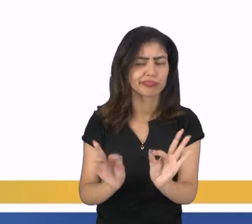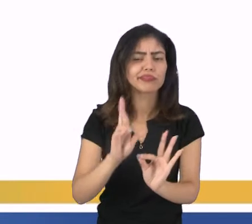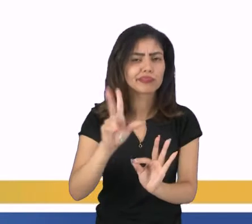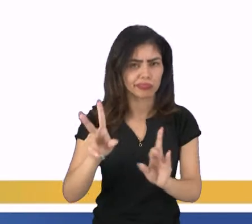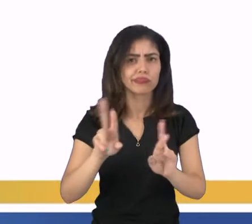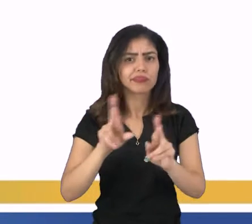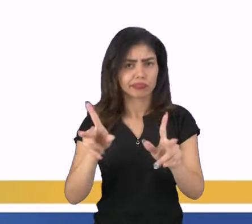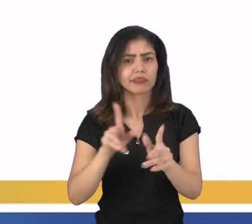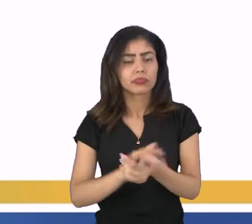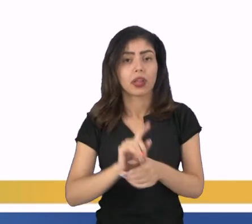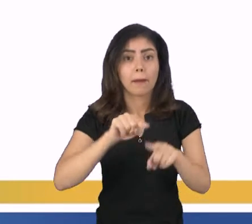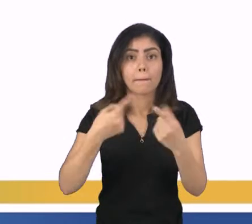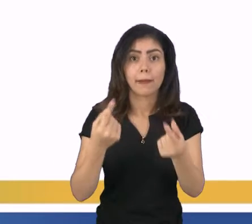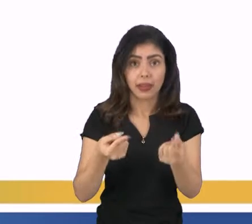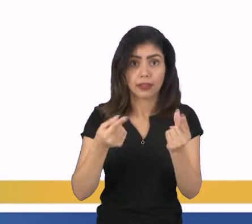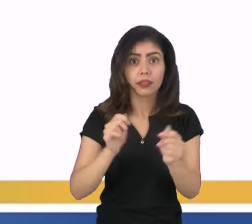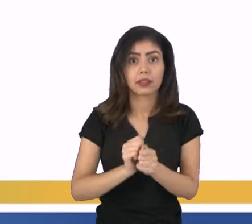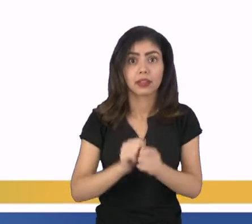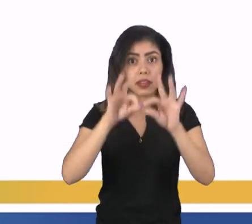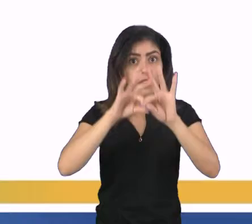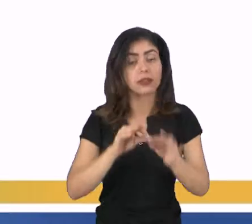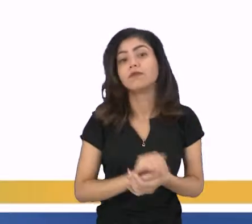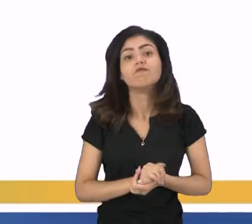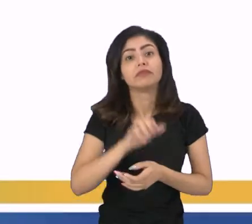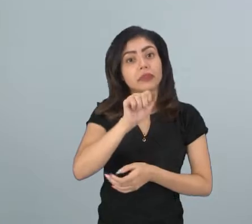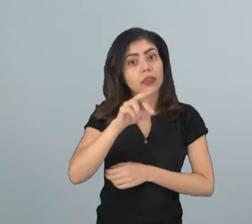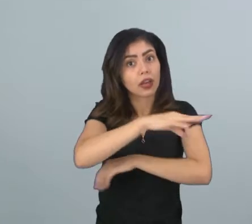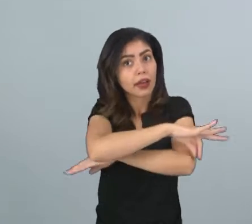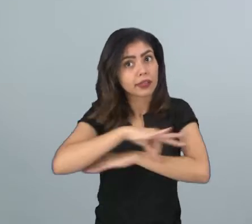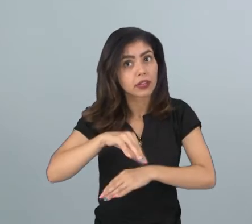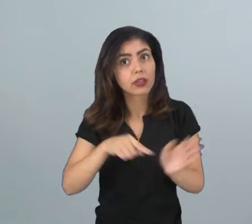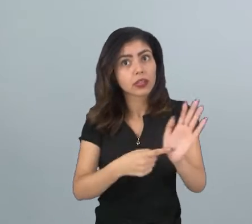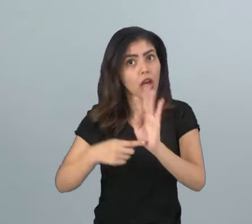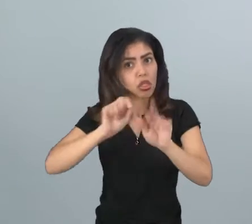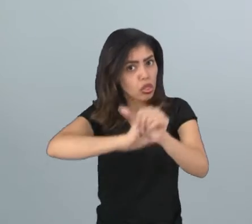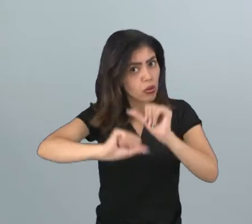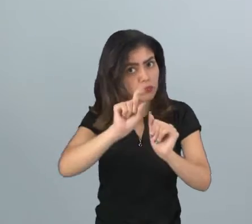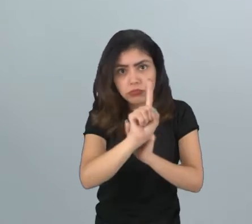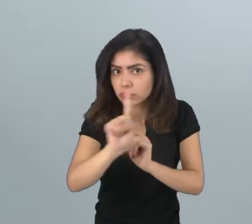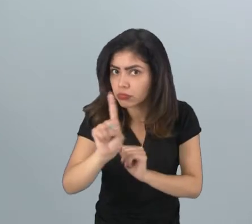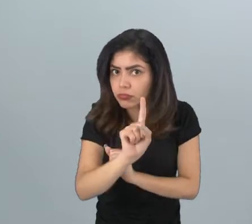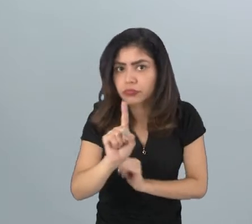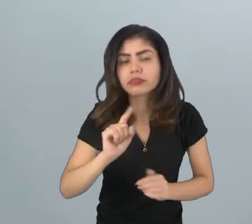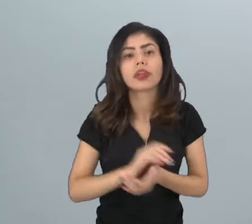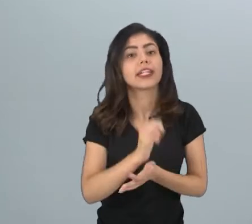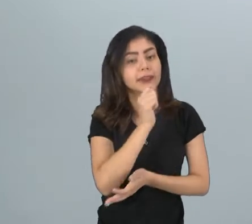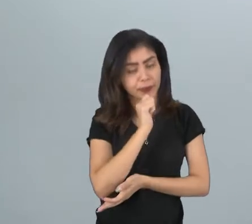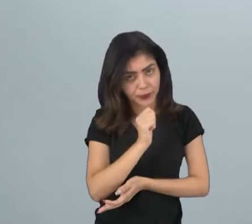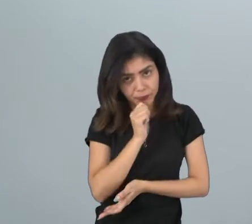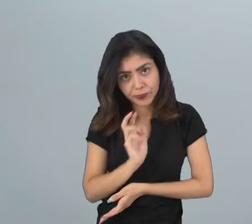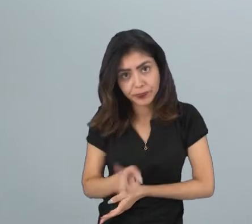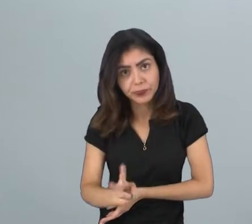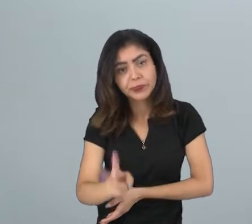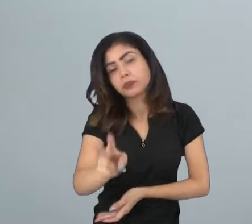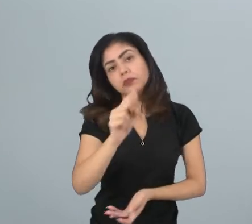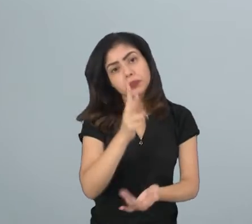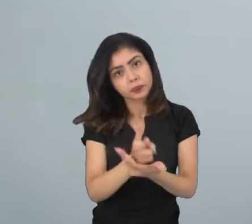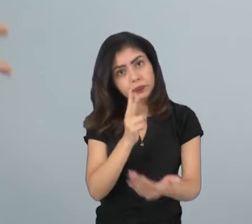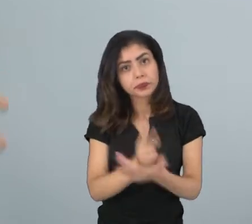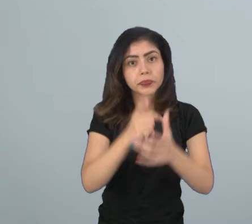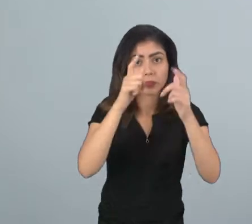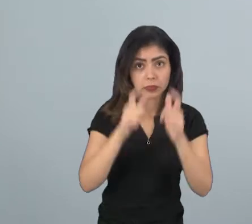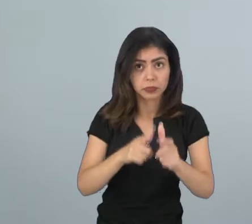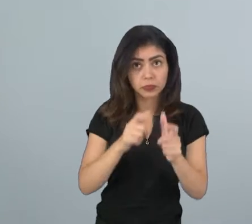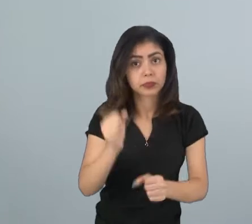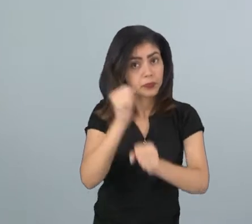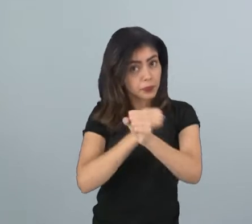modificações, mas a arquitetura, de um modo geral, o desenho arquitetônico não foi modificado e ainda continua no mesmo espaço